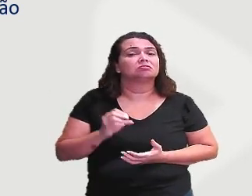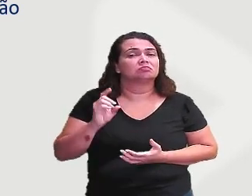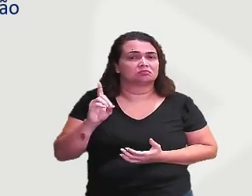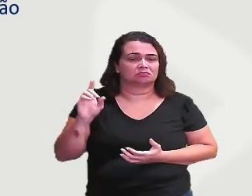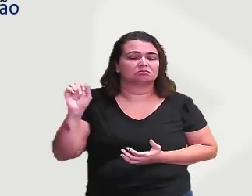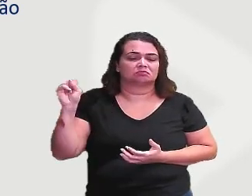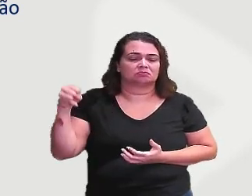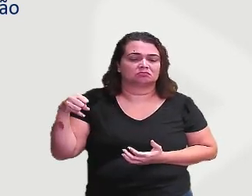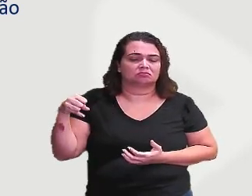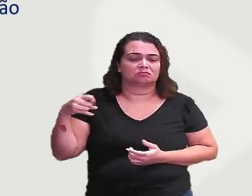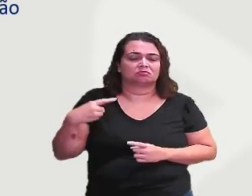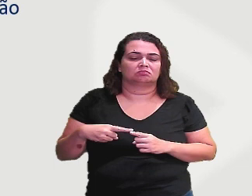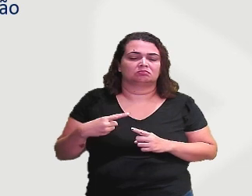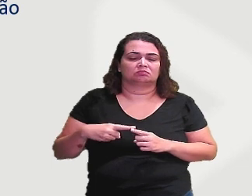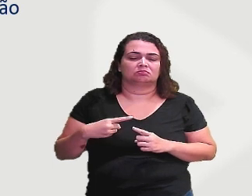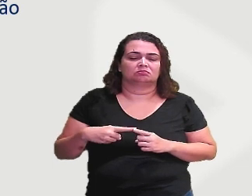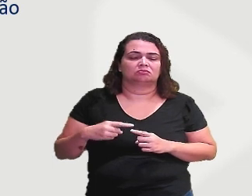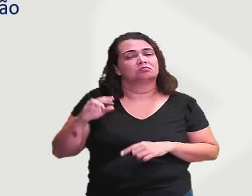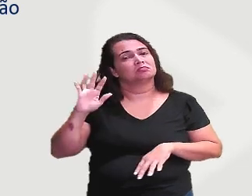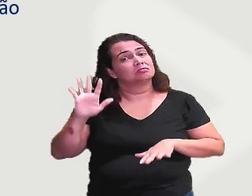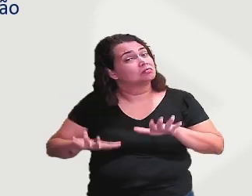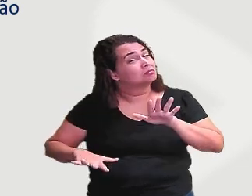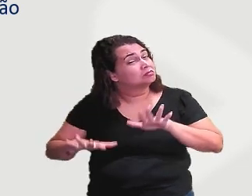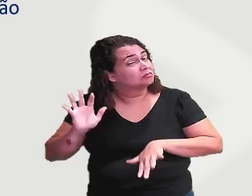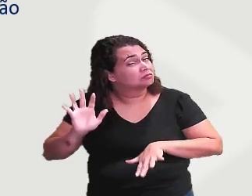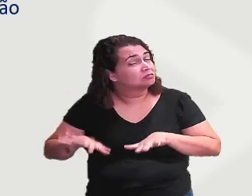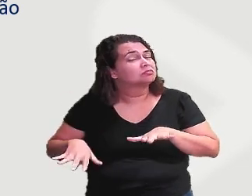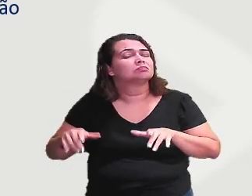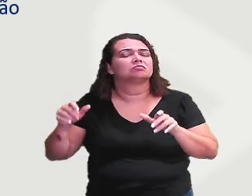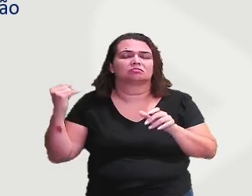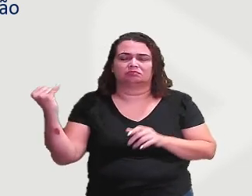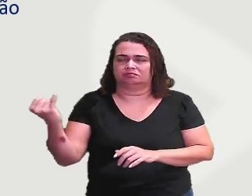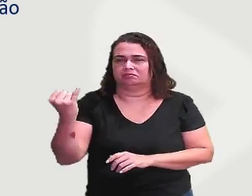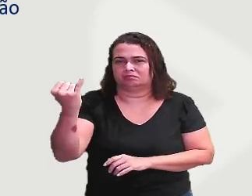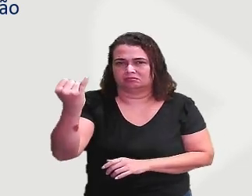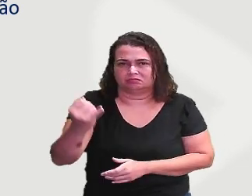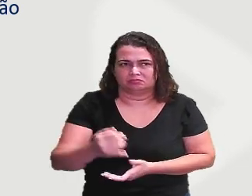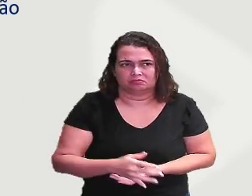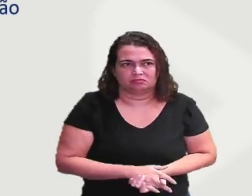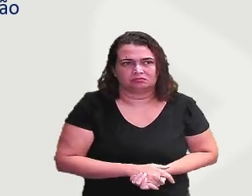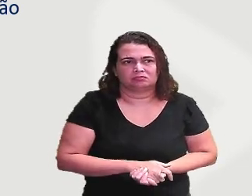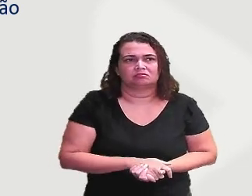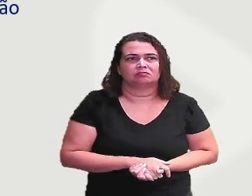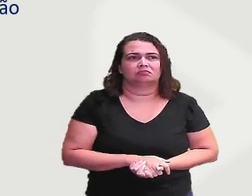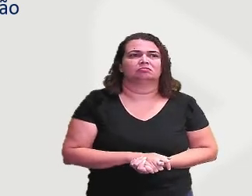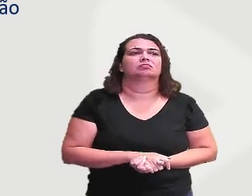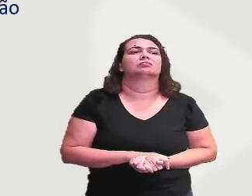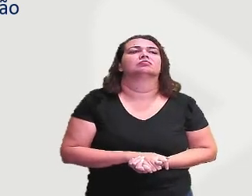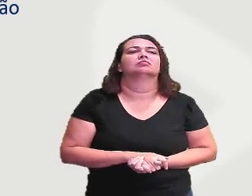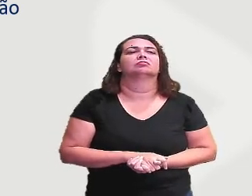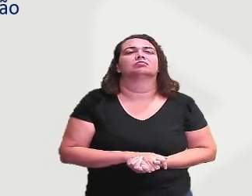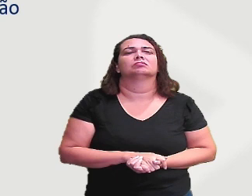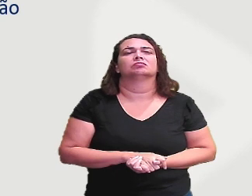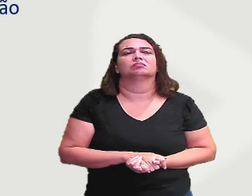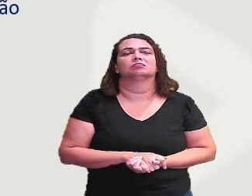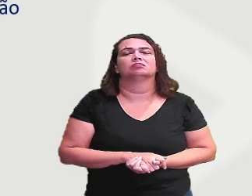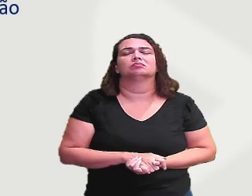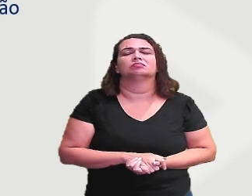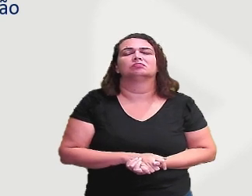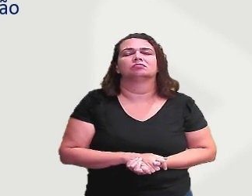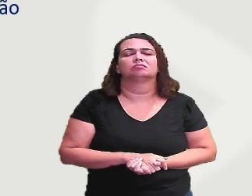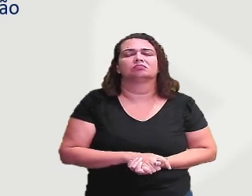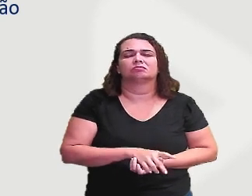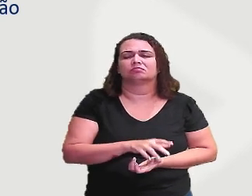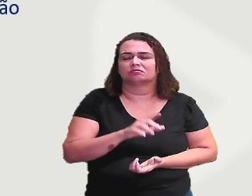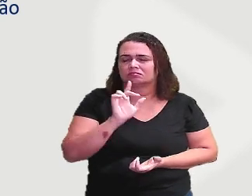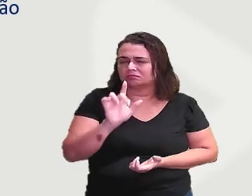D. Sim, porque eles, às vezes, são necessários para a circulação. Eu tenho certeza que a